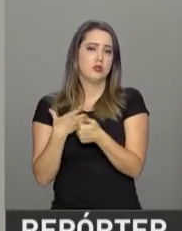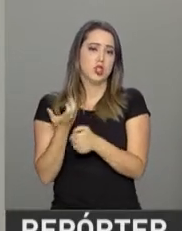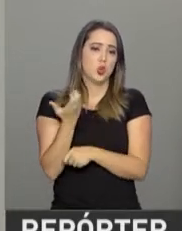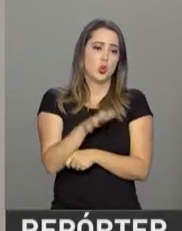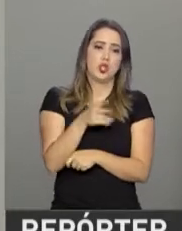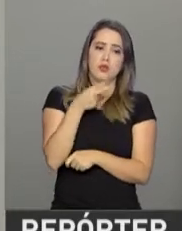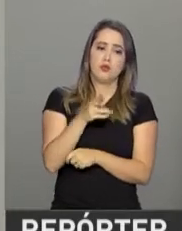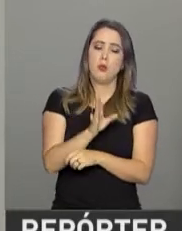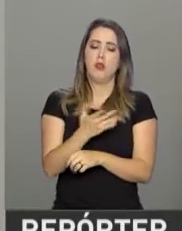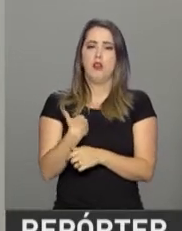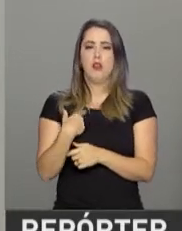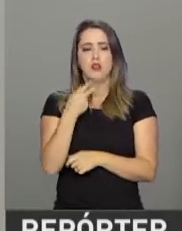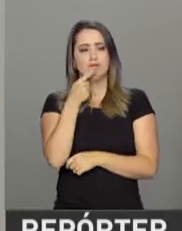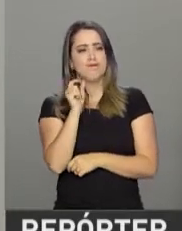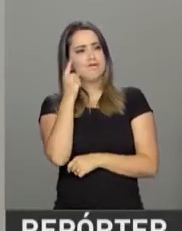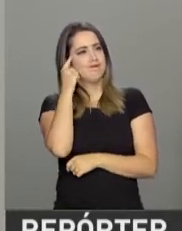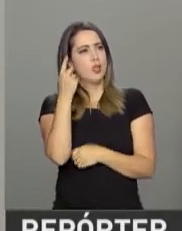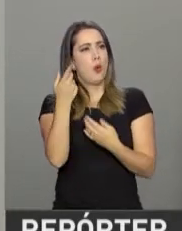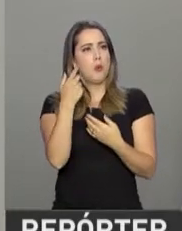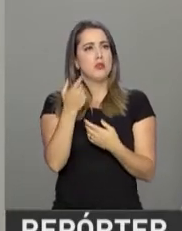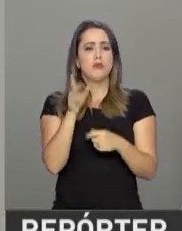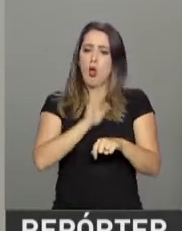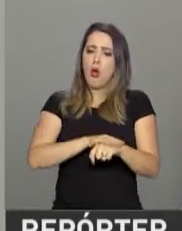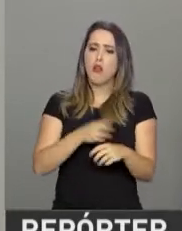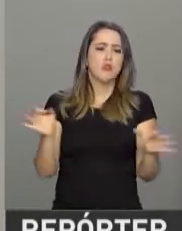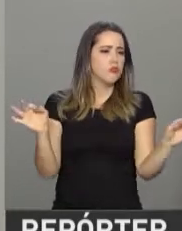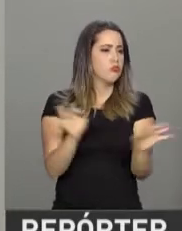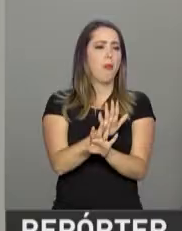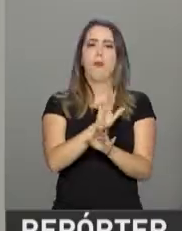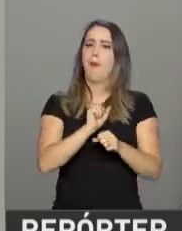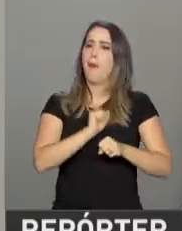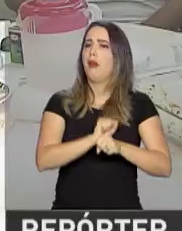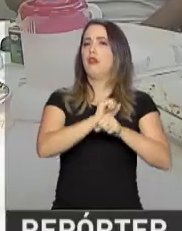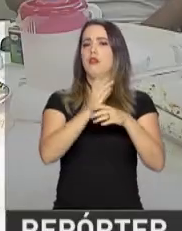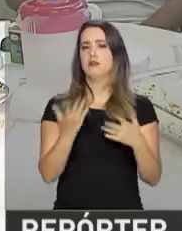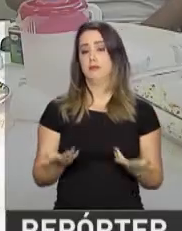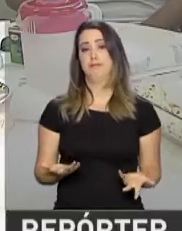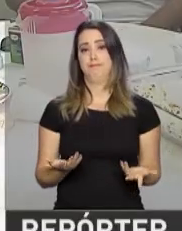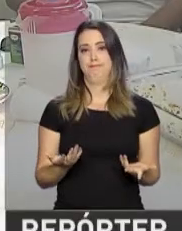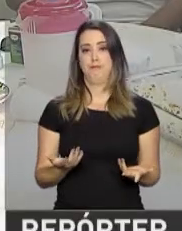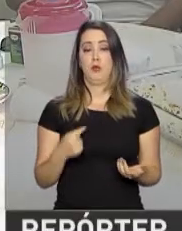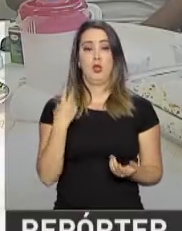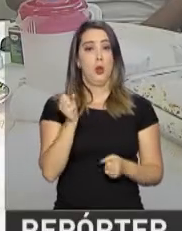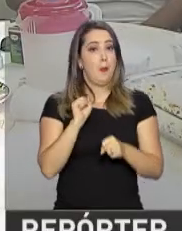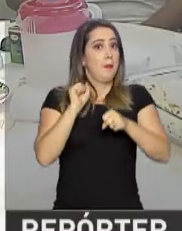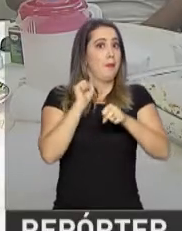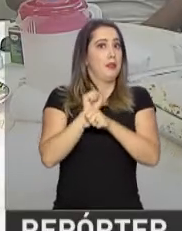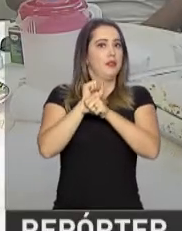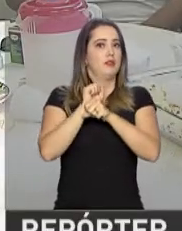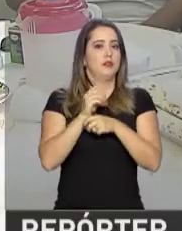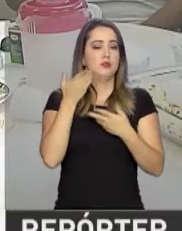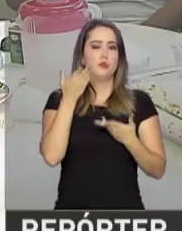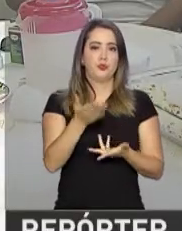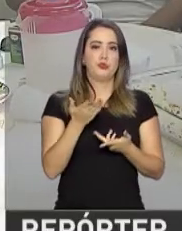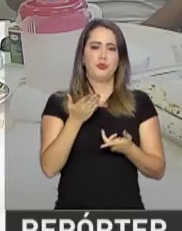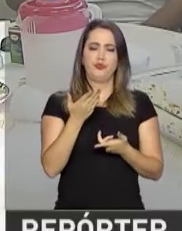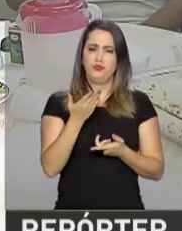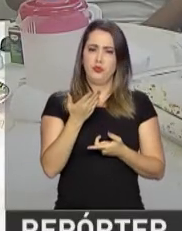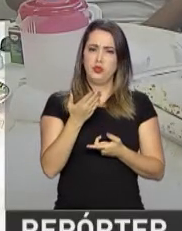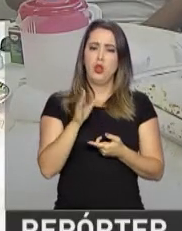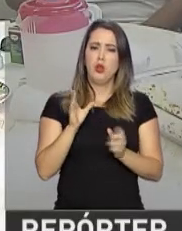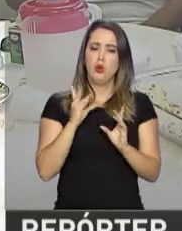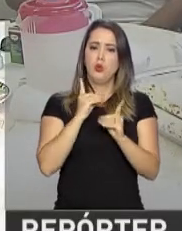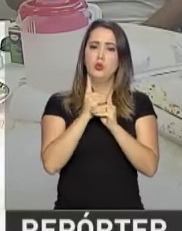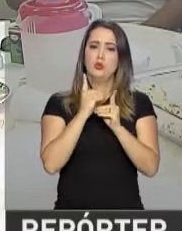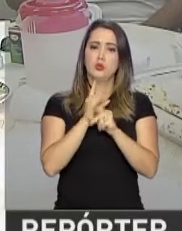falei porque eu também não posso parar de fumar está na hora de parar de fumar anna já deu o que tinha que dar e parar de fumar o amarildo encontrou ajuda neste